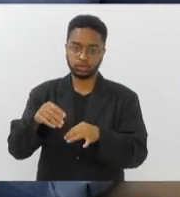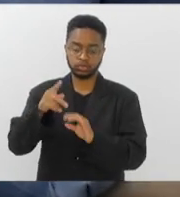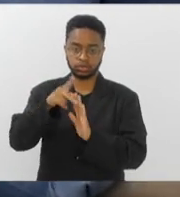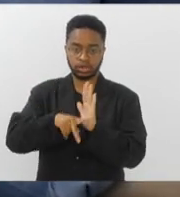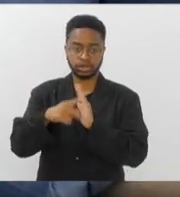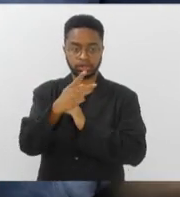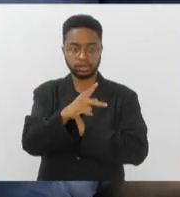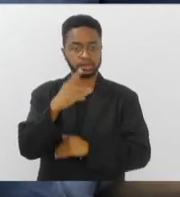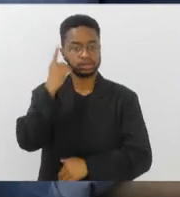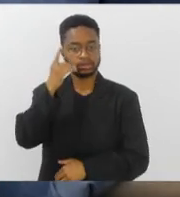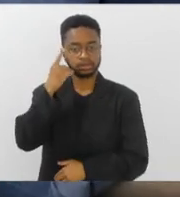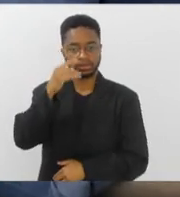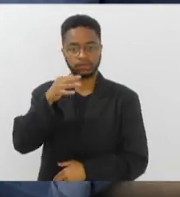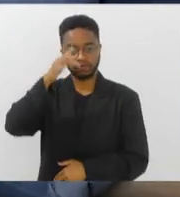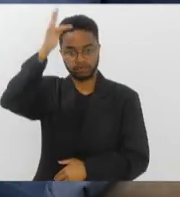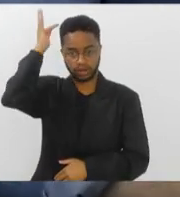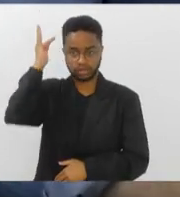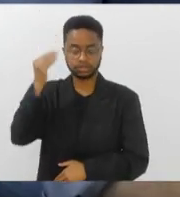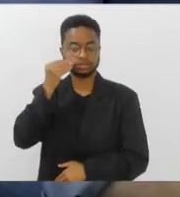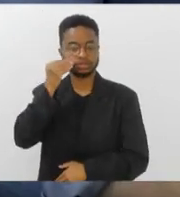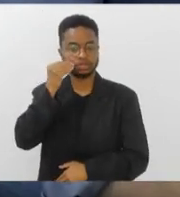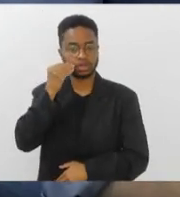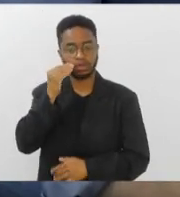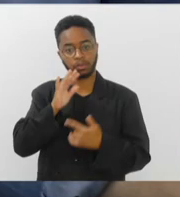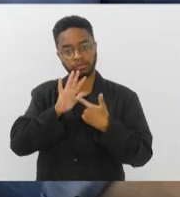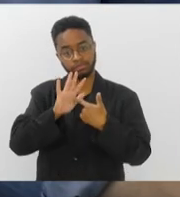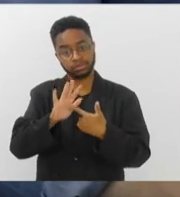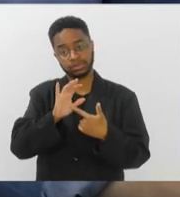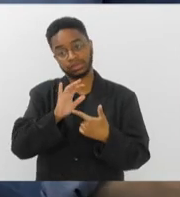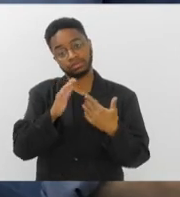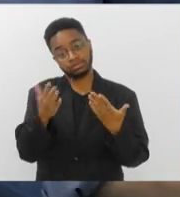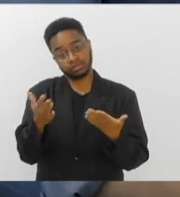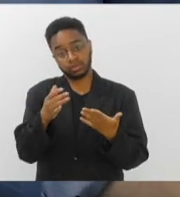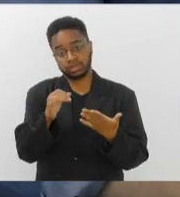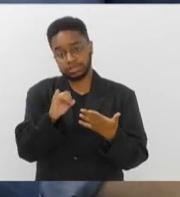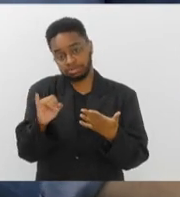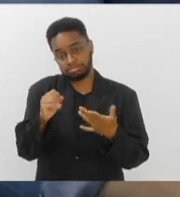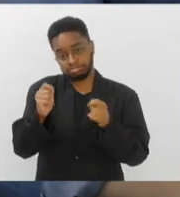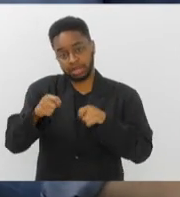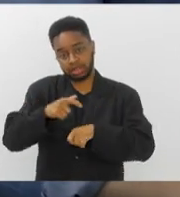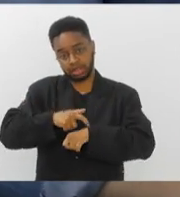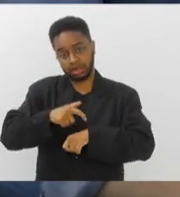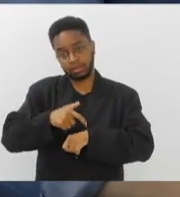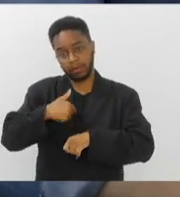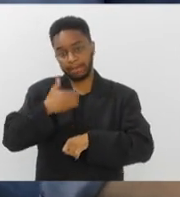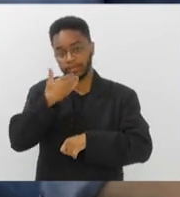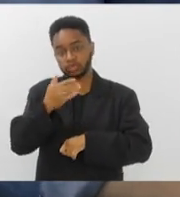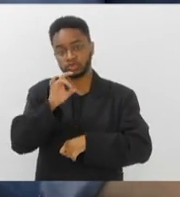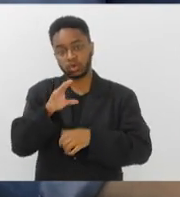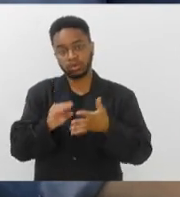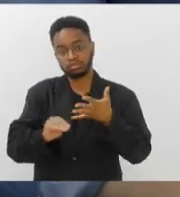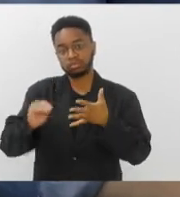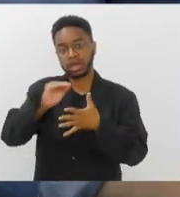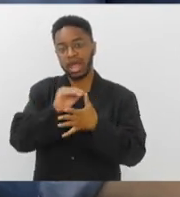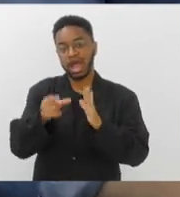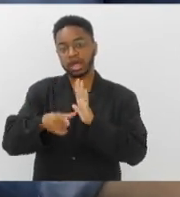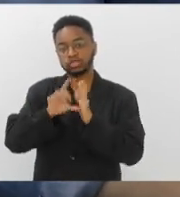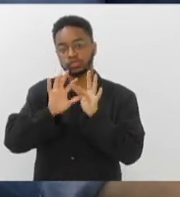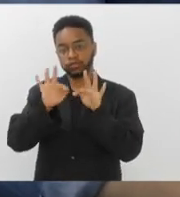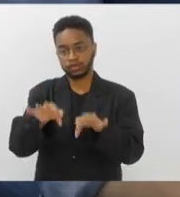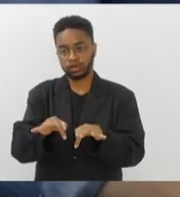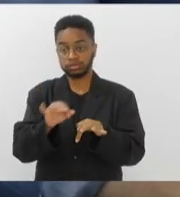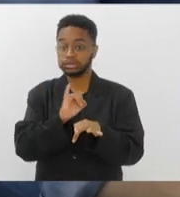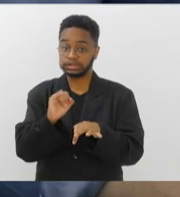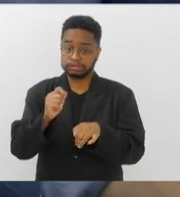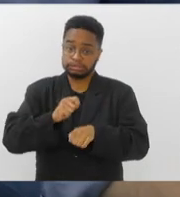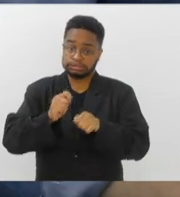Pacheco que estava relatando, para colocar essa questão, e Vossa Excelência, no momento oportuno, só para ser antes do final, né? Se der